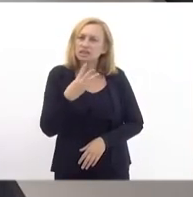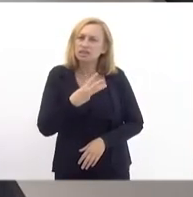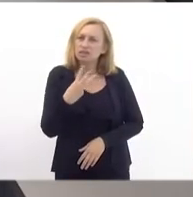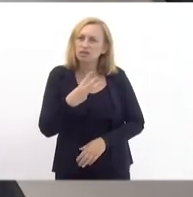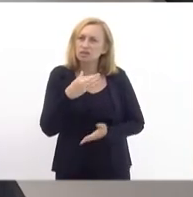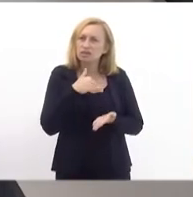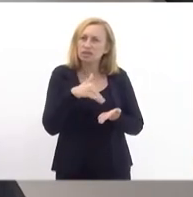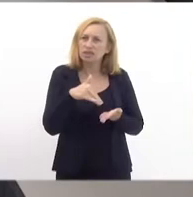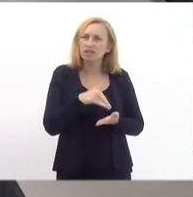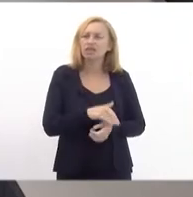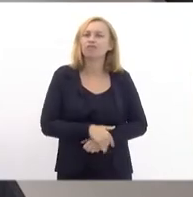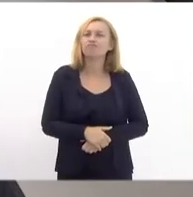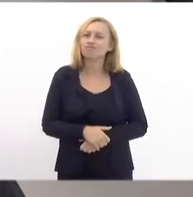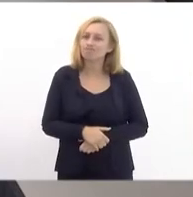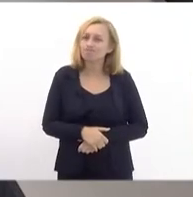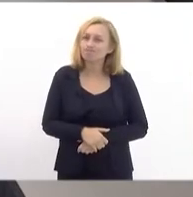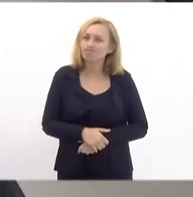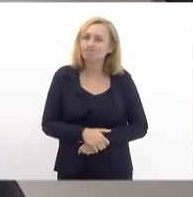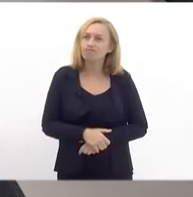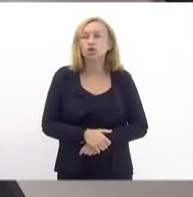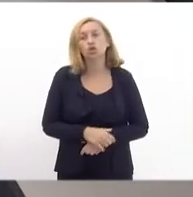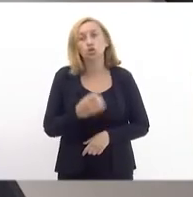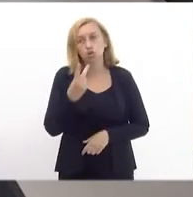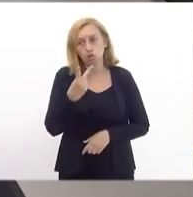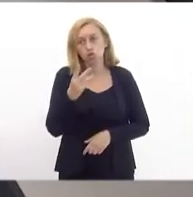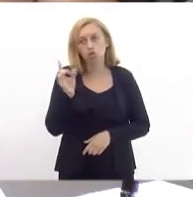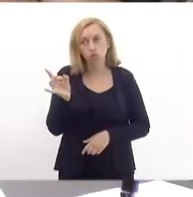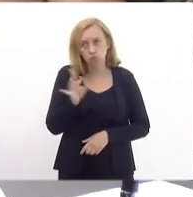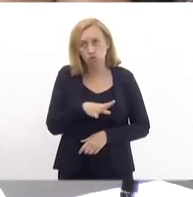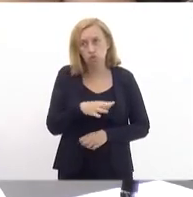secretário. E os dois últimos